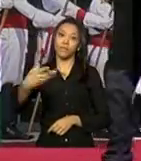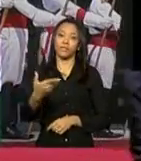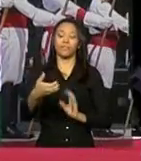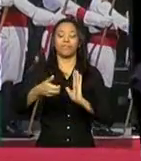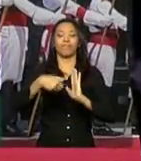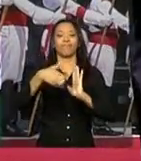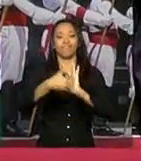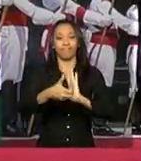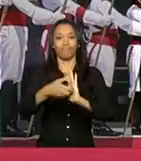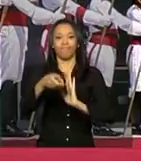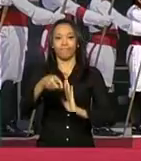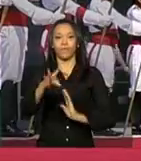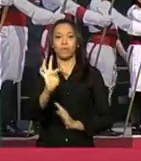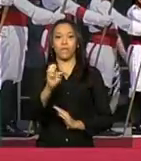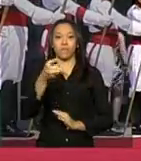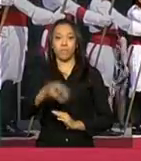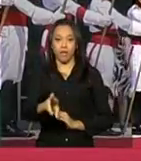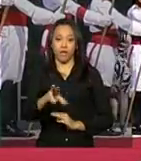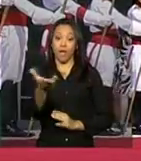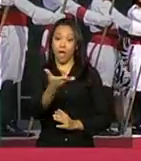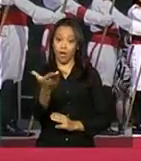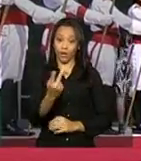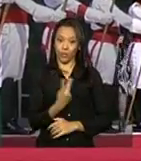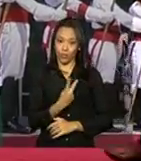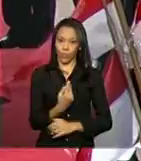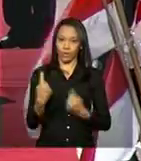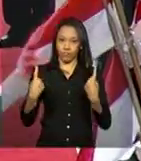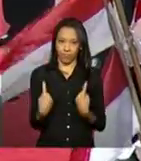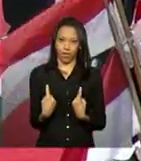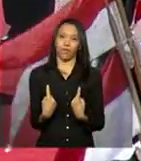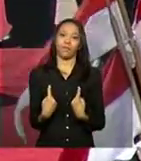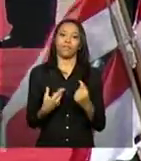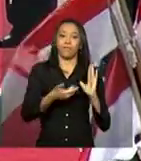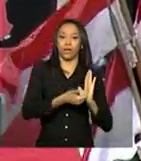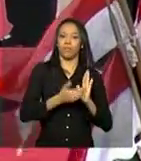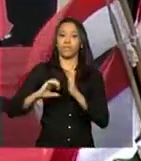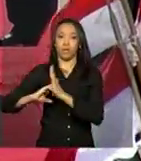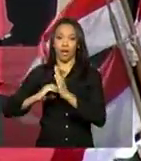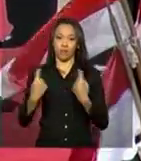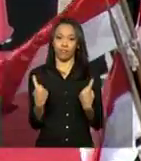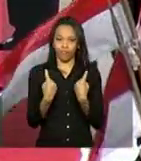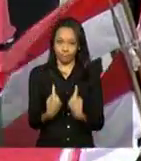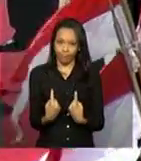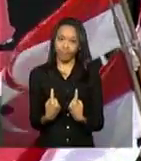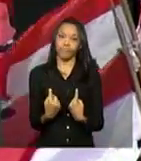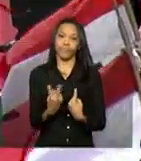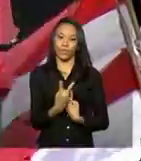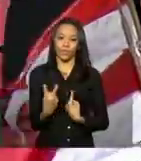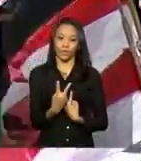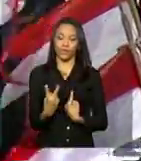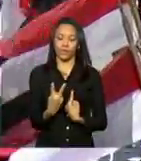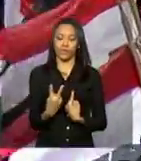recebidos... Presidente pelos da Câmara, presidentes da Câmara e também do Senado. Eduardo Alves, do Senado, Renan Calheiros.